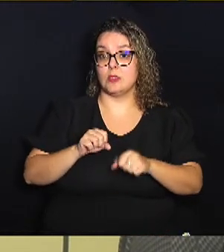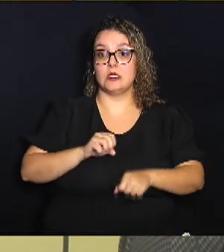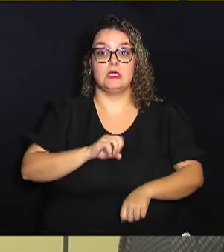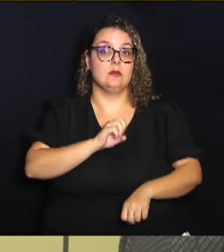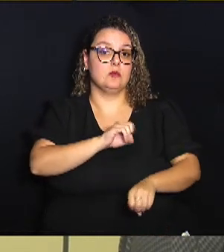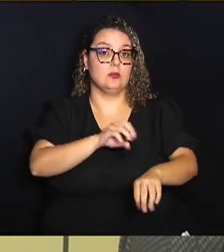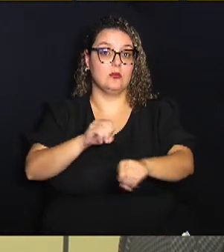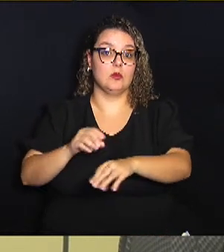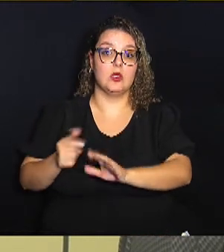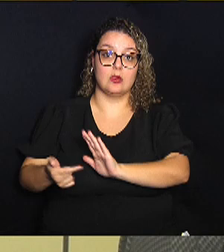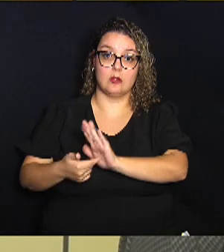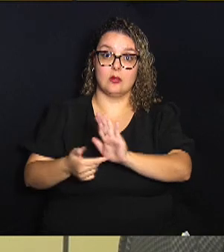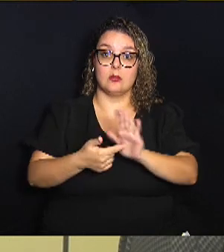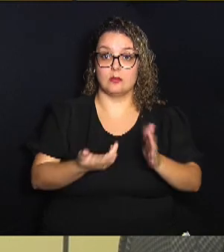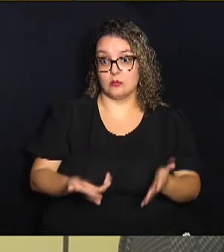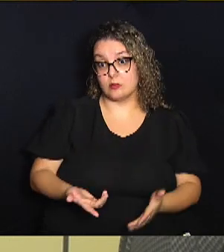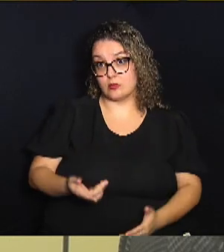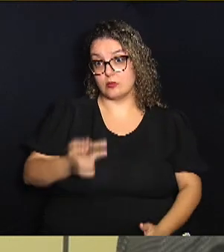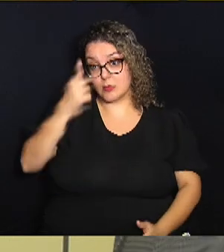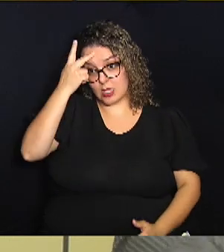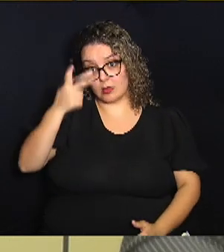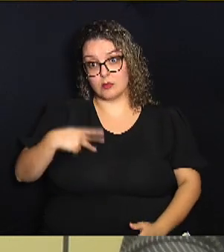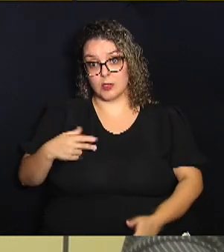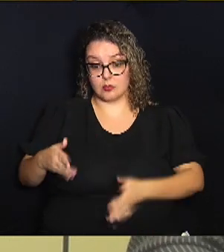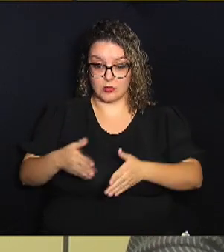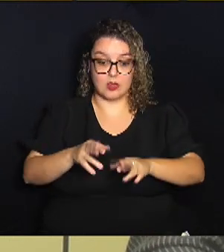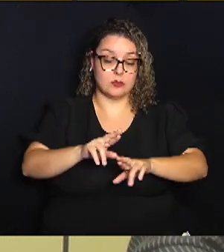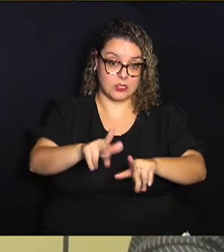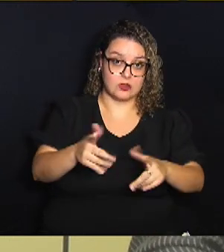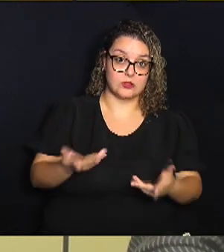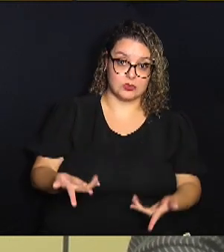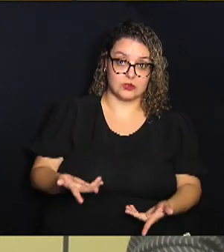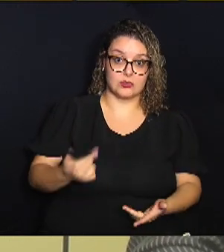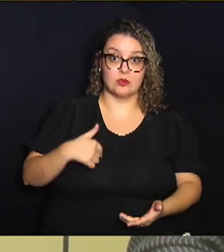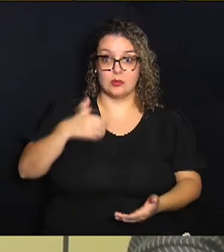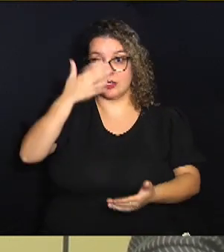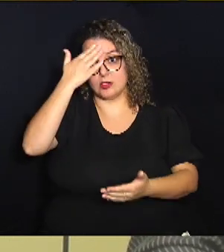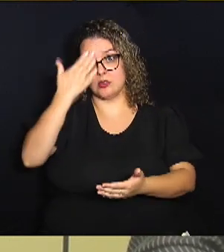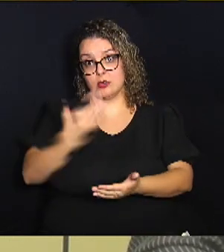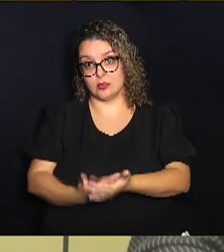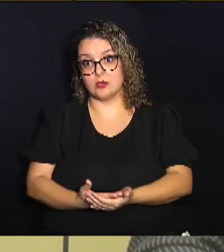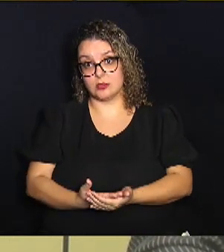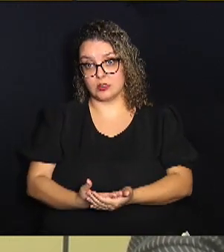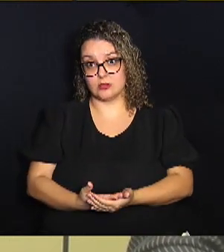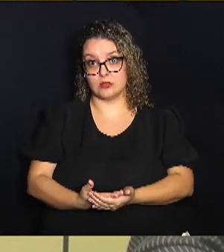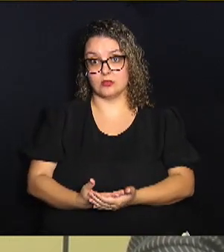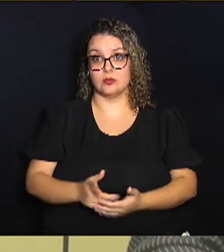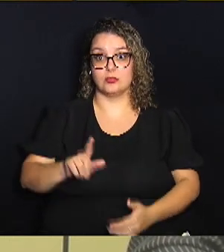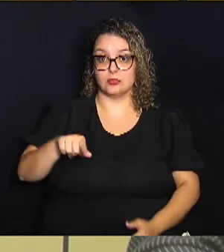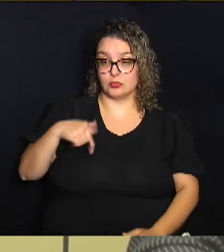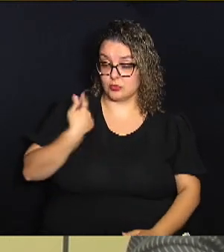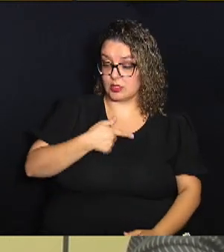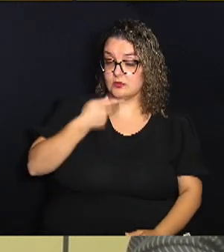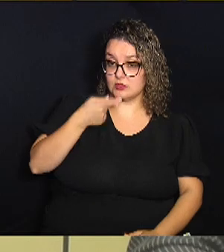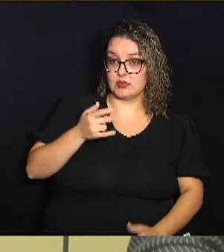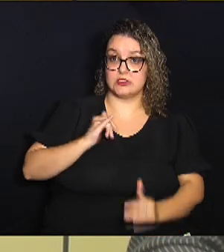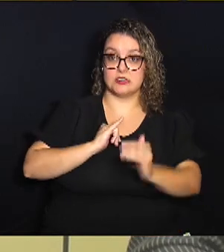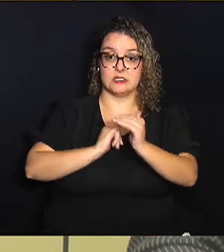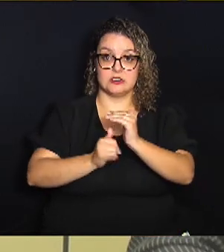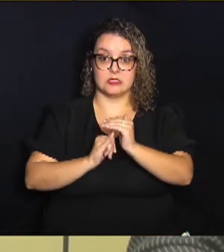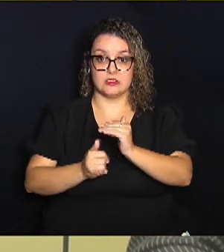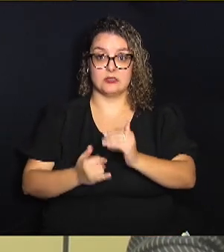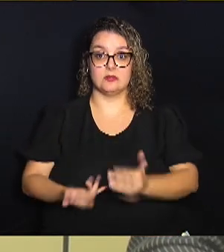poder mostrar para elas um caminho diferente, né? Eu acredito que quando a gente está falando de startup, a gente